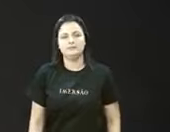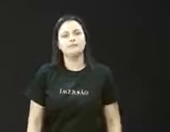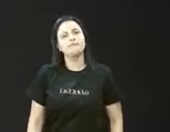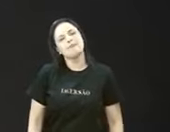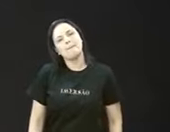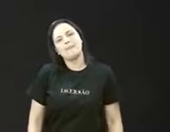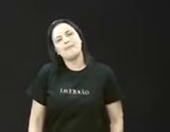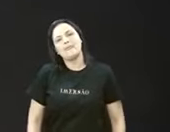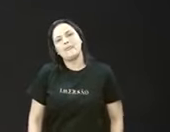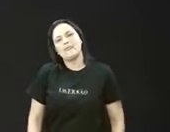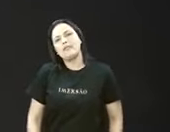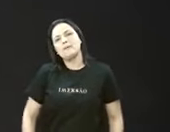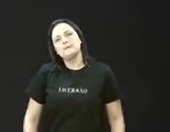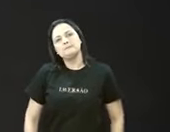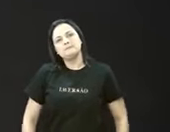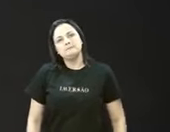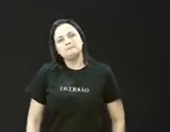Para você ver